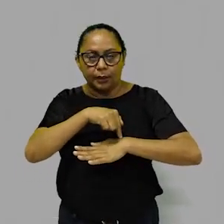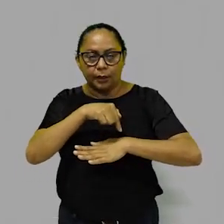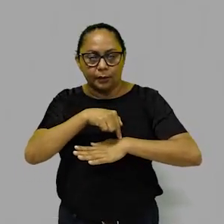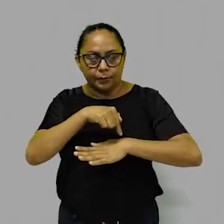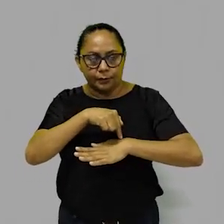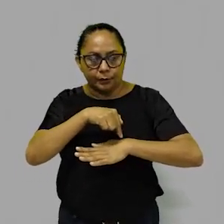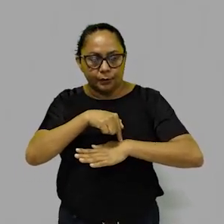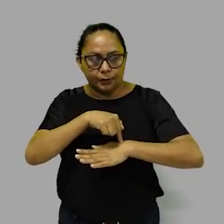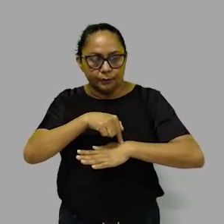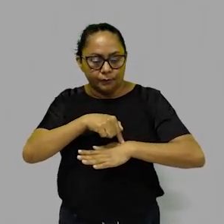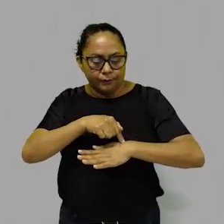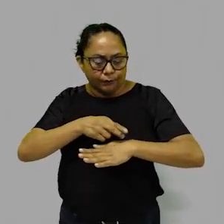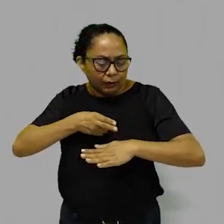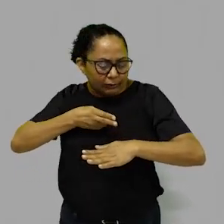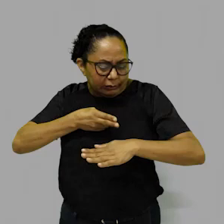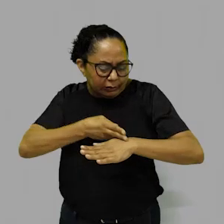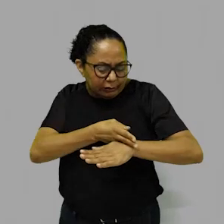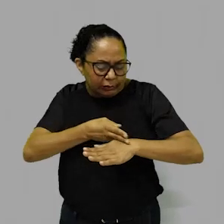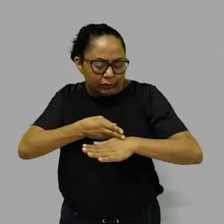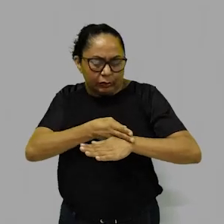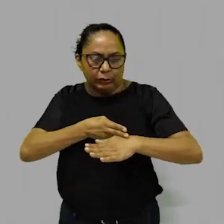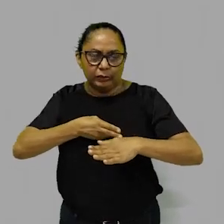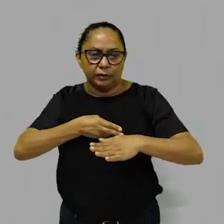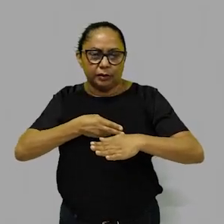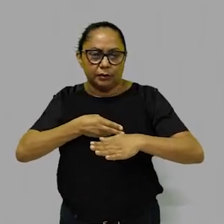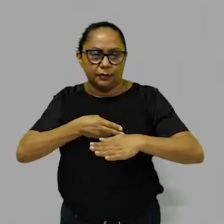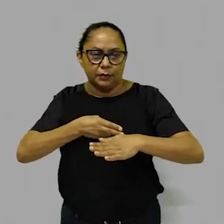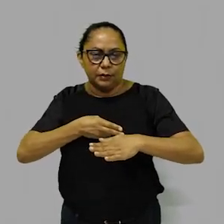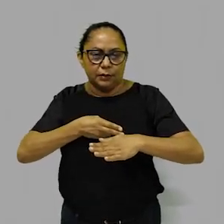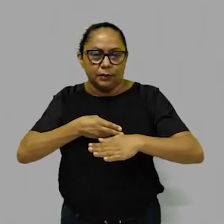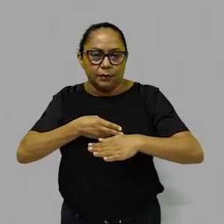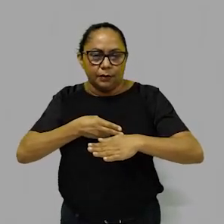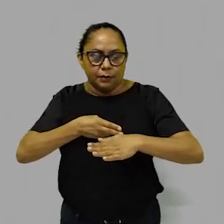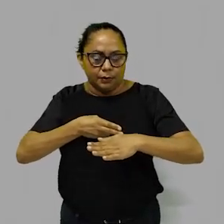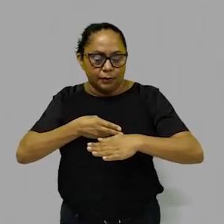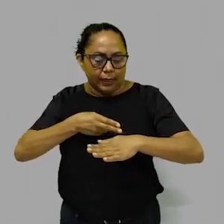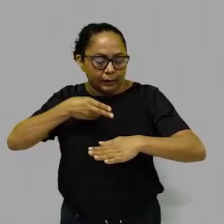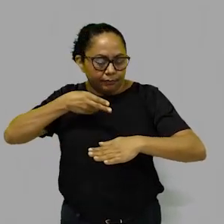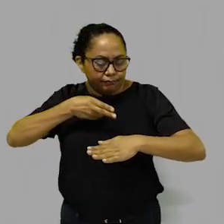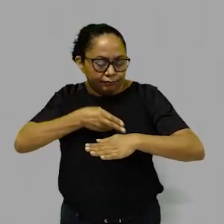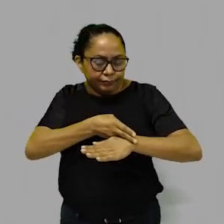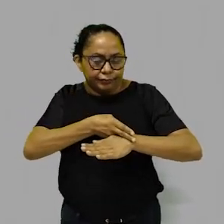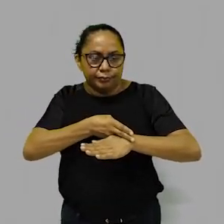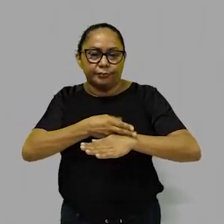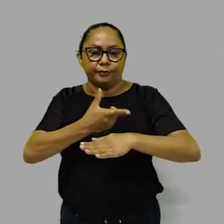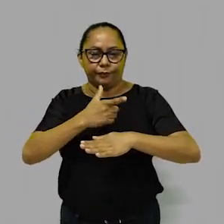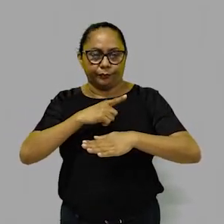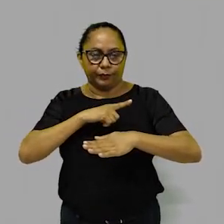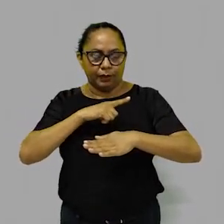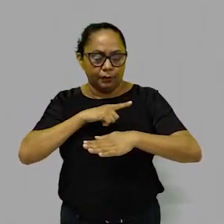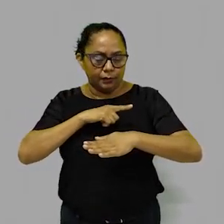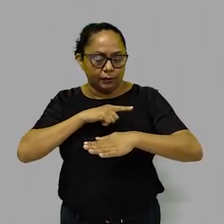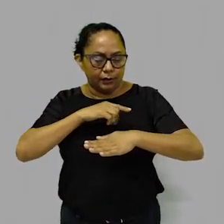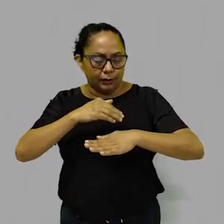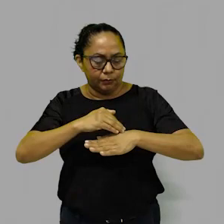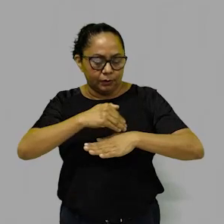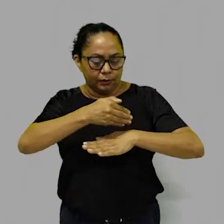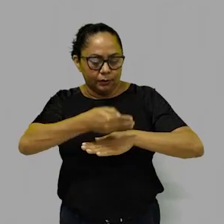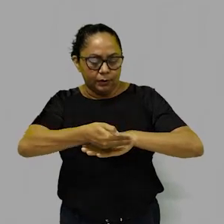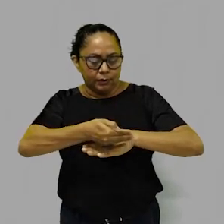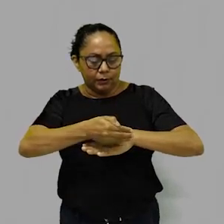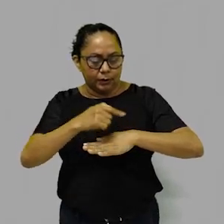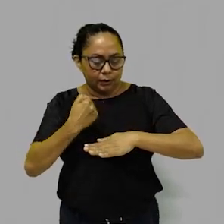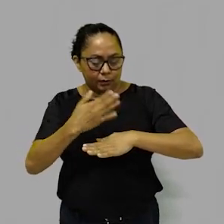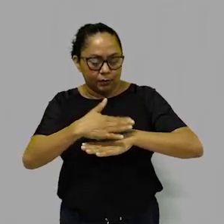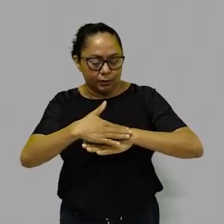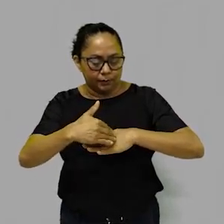recebeu um corte, né? Se cortou de alguma maneira. E, ó, logicamente, como nós temos na parte externa da nossa